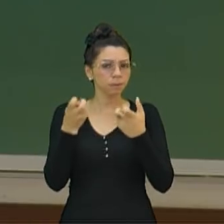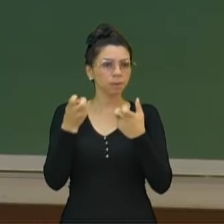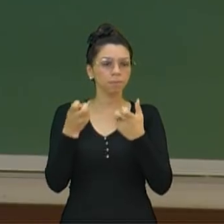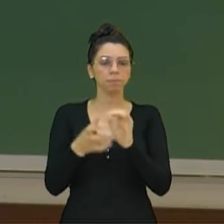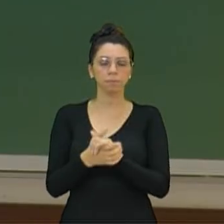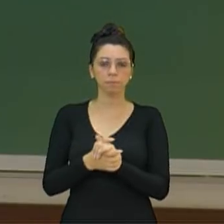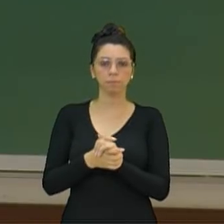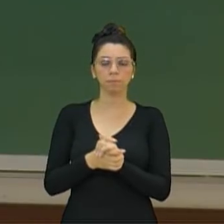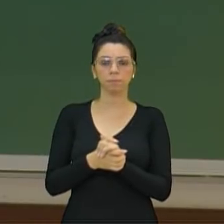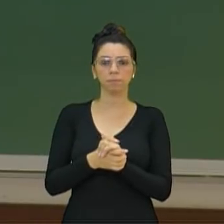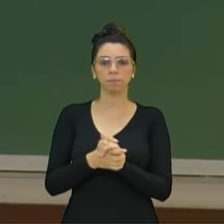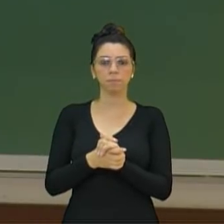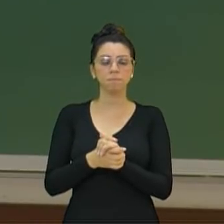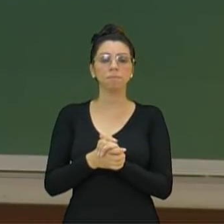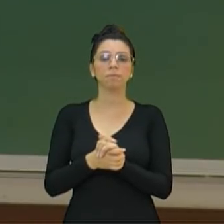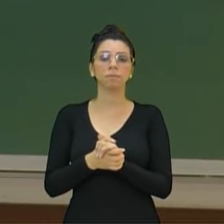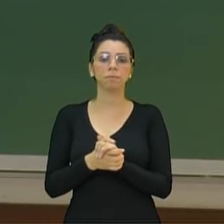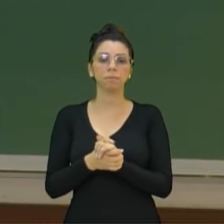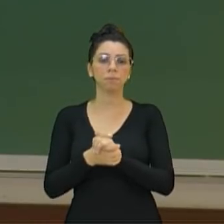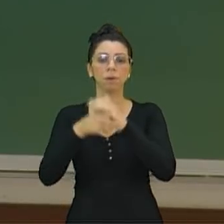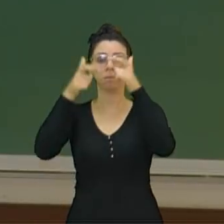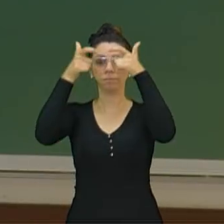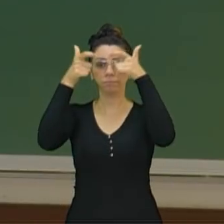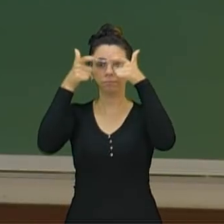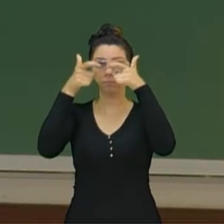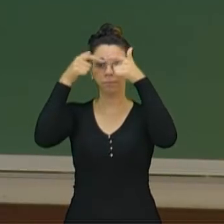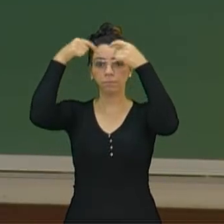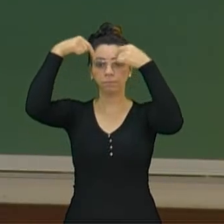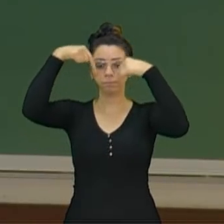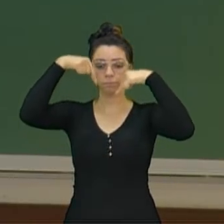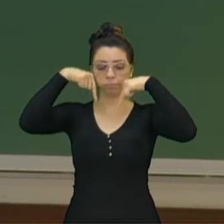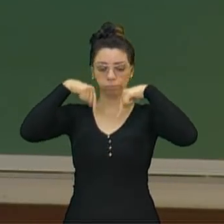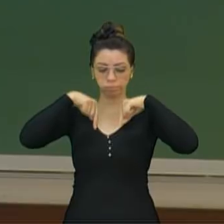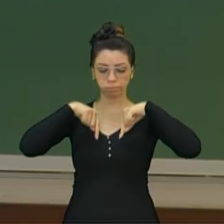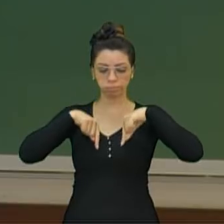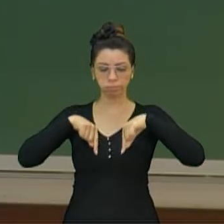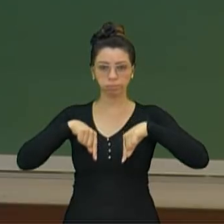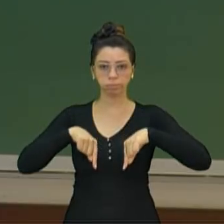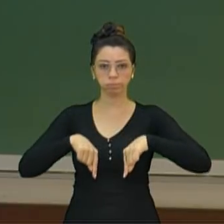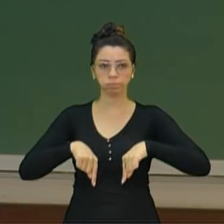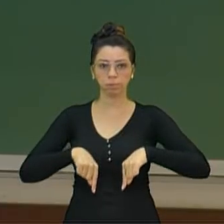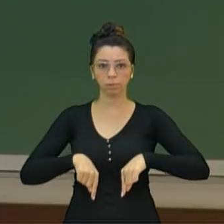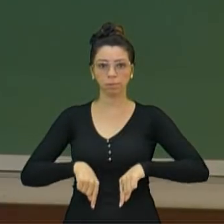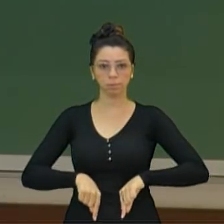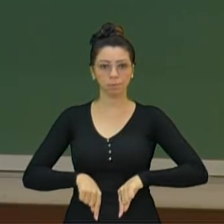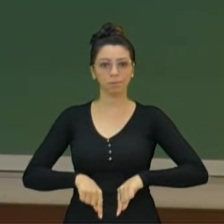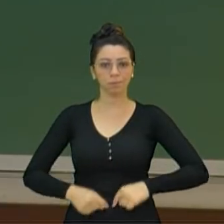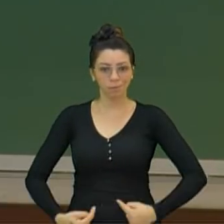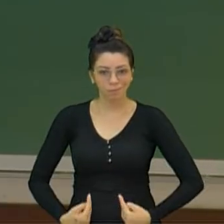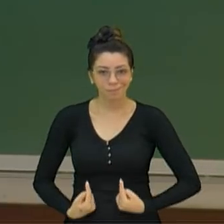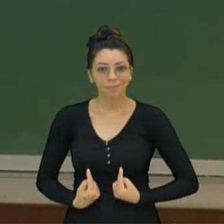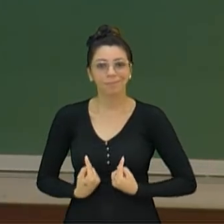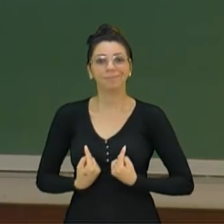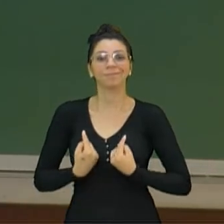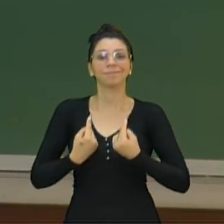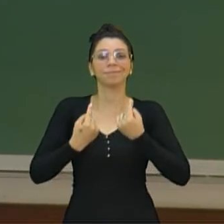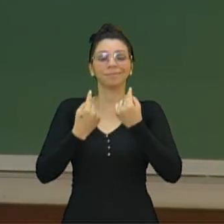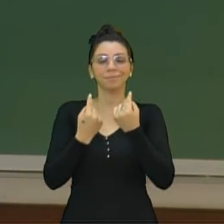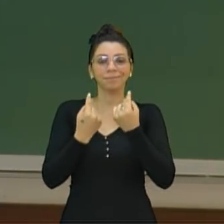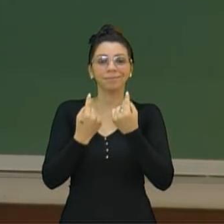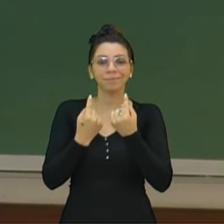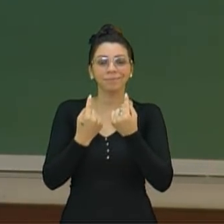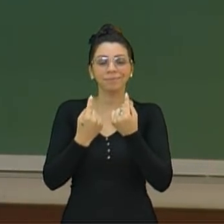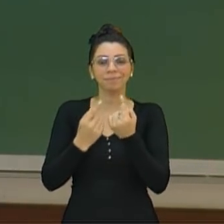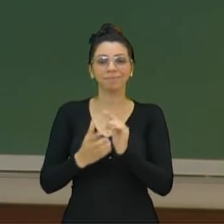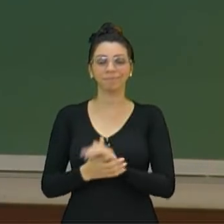sempre dendrito, corpo celular e axônio. E essas 3 partes fazem parte